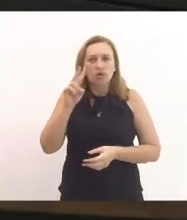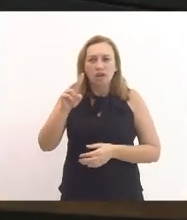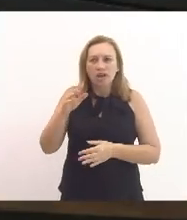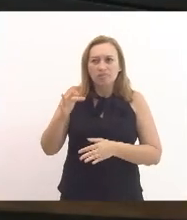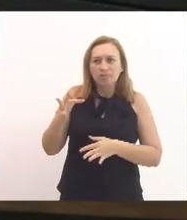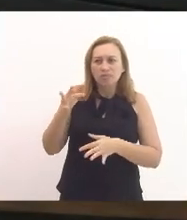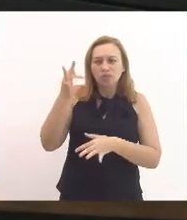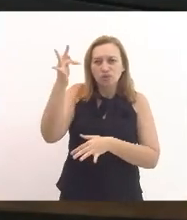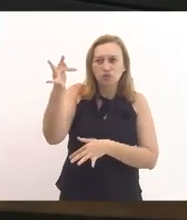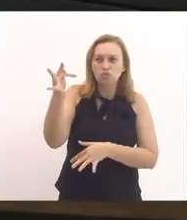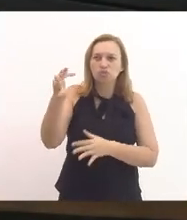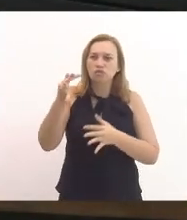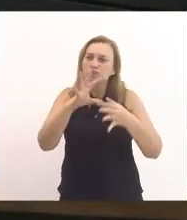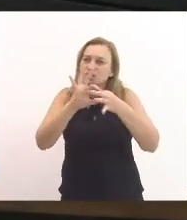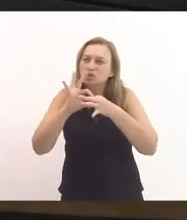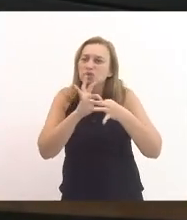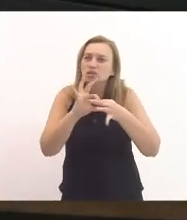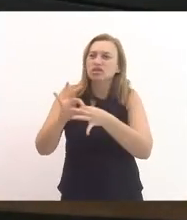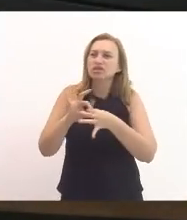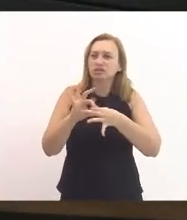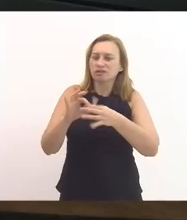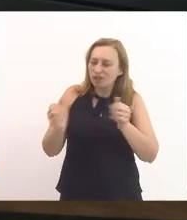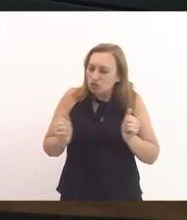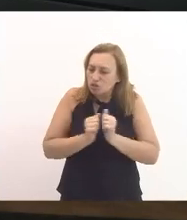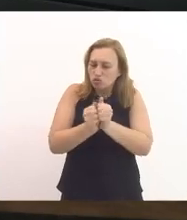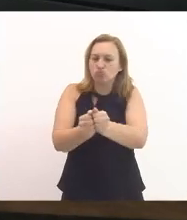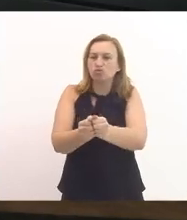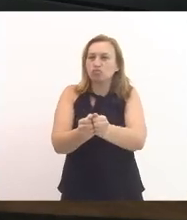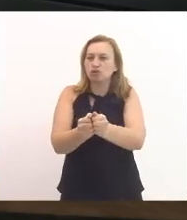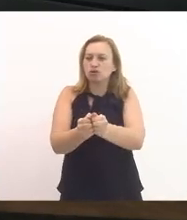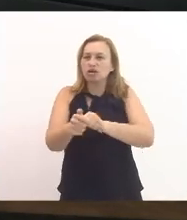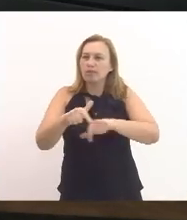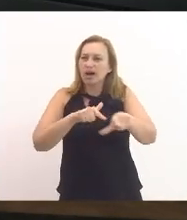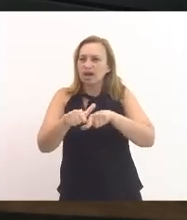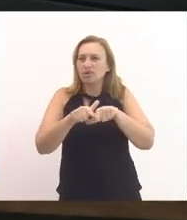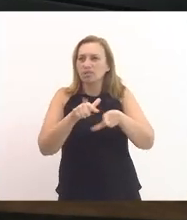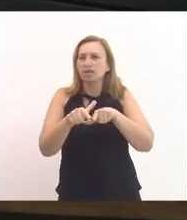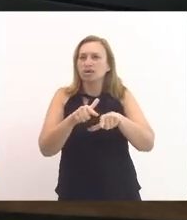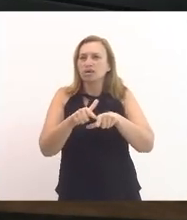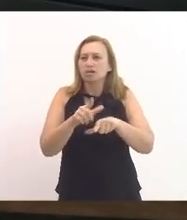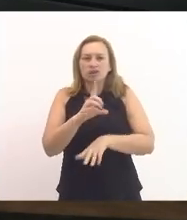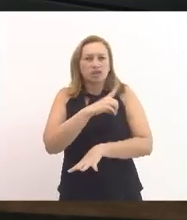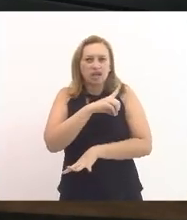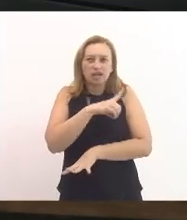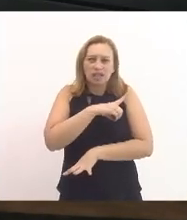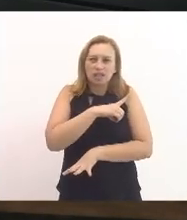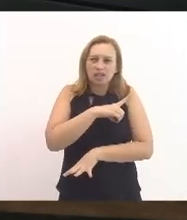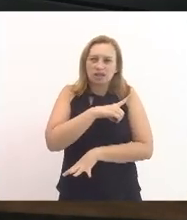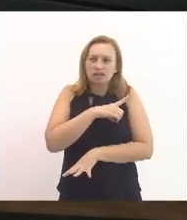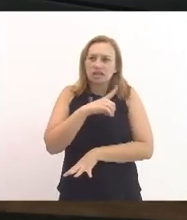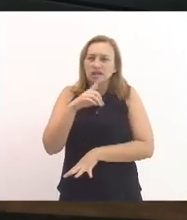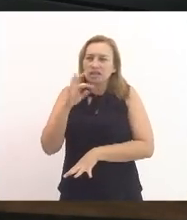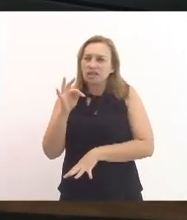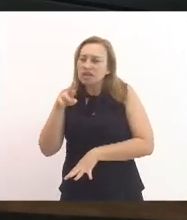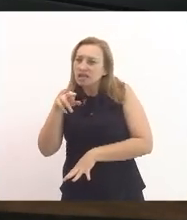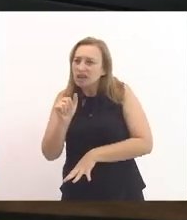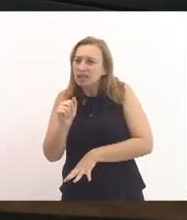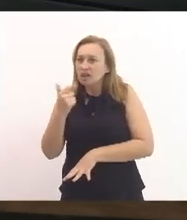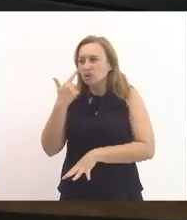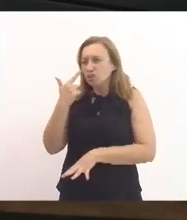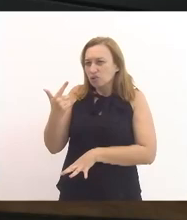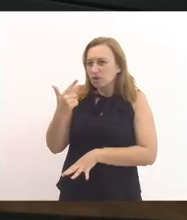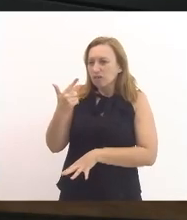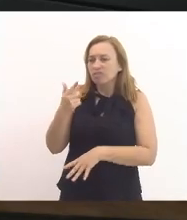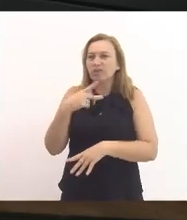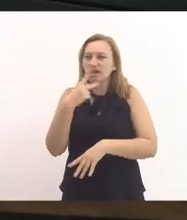frente gente vamos se unir vamos fazer a coisa em conjunto delegado tira já estou notando